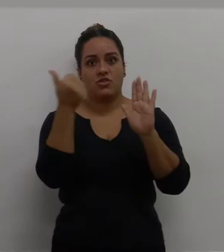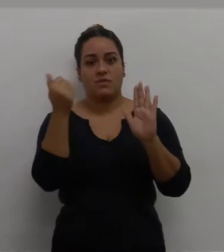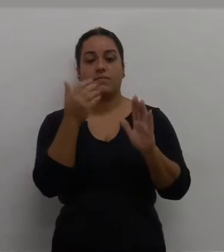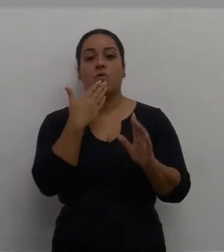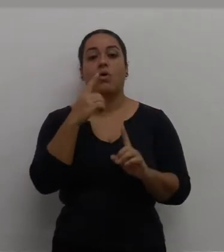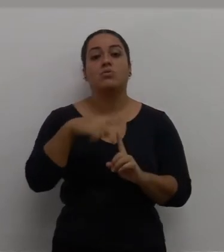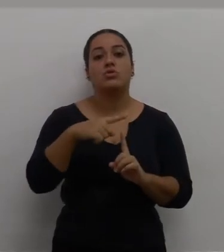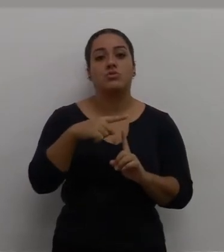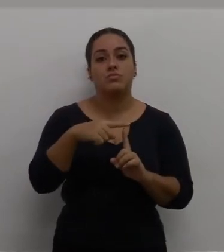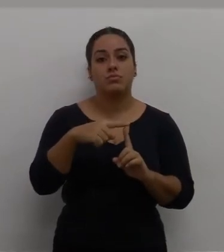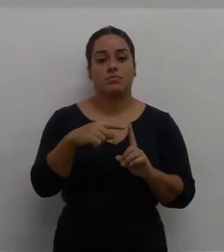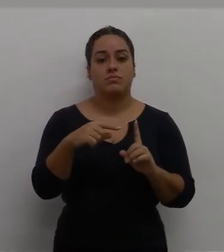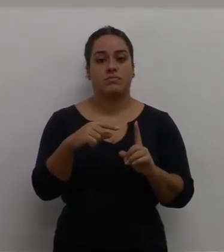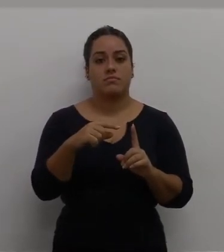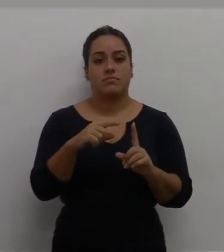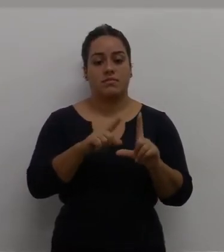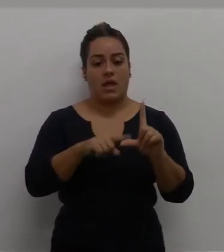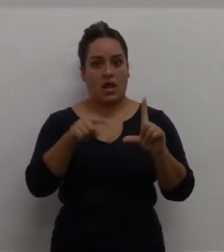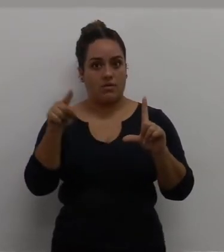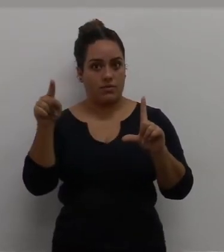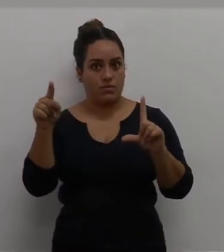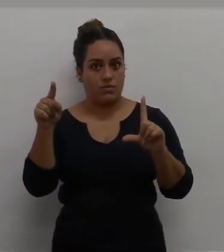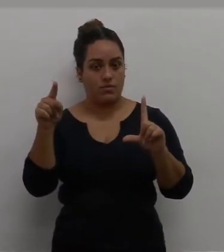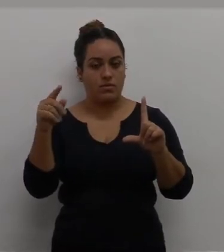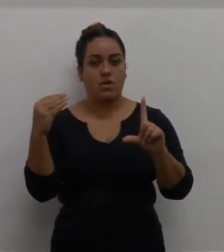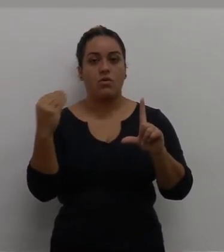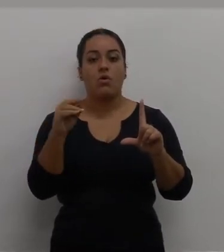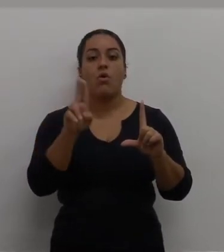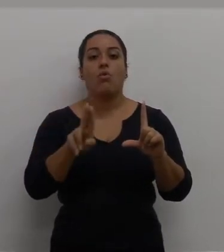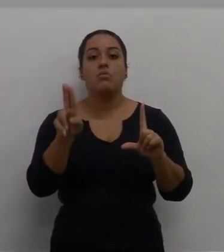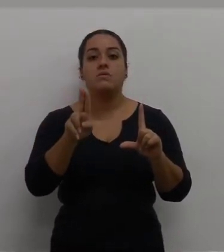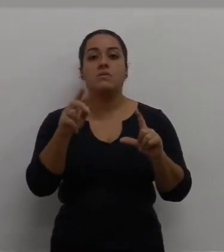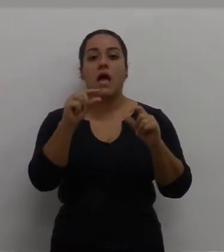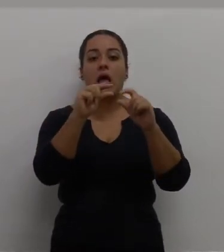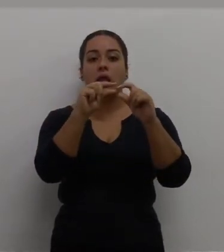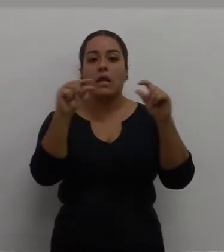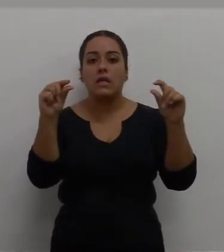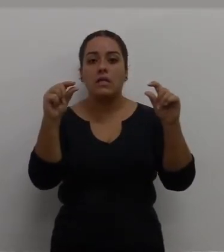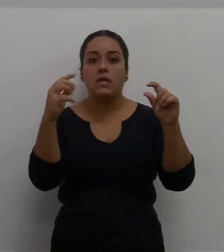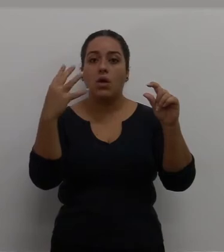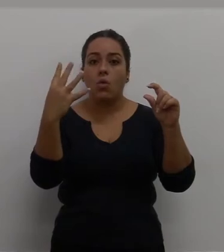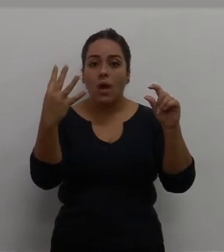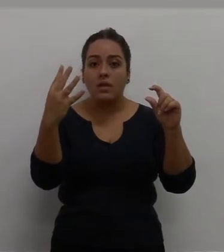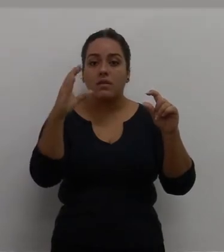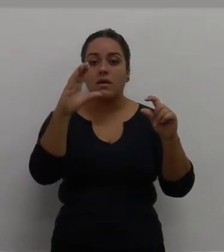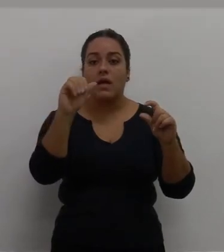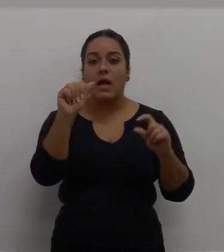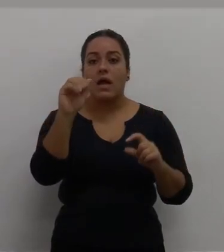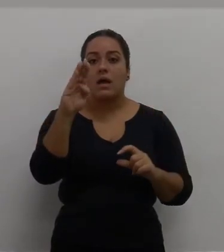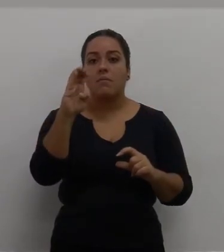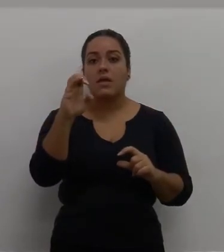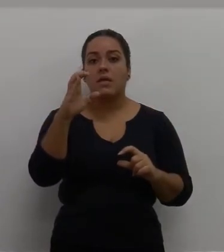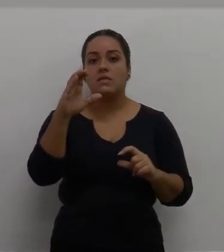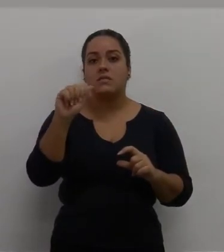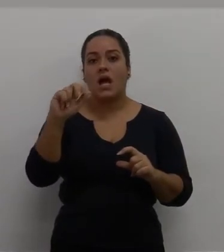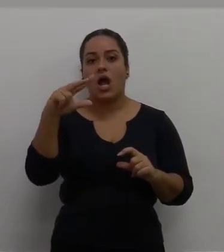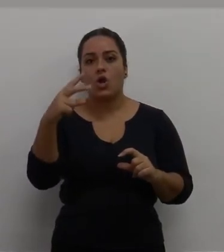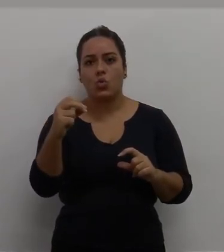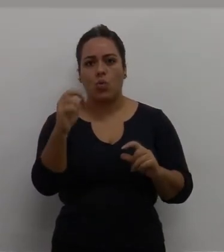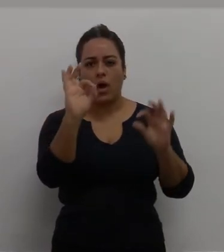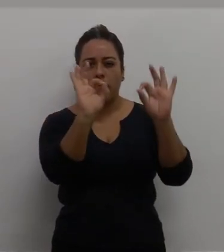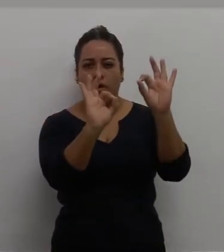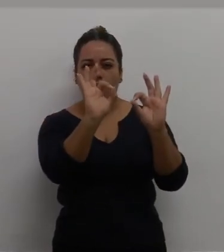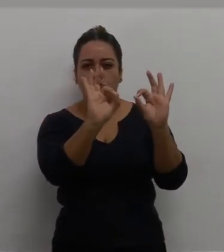aqui em tipo de gráfico e vai clicar aqui, ó, usar a linha 4 como cabeçalho. Aí ele